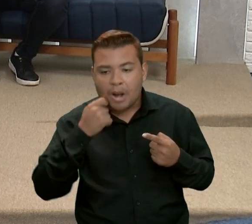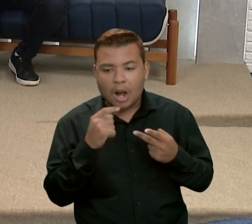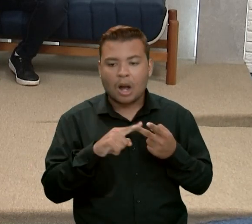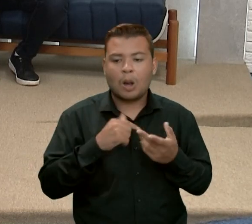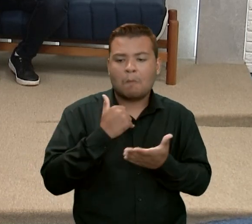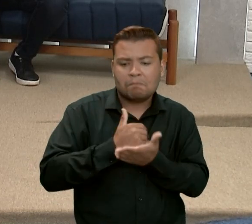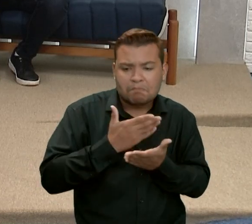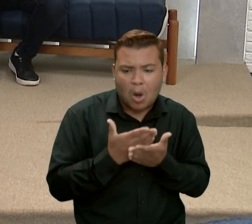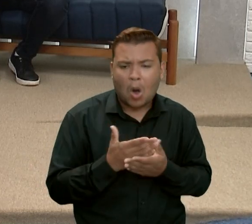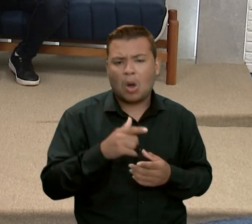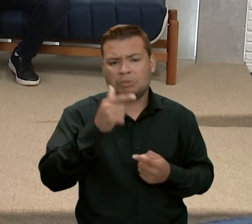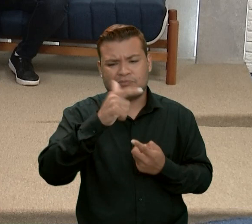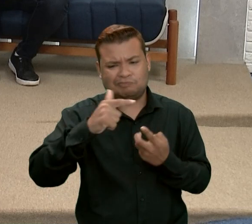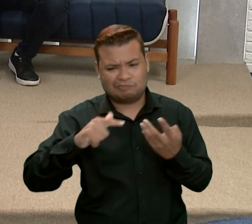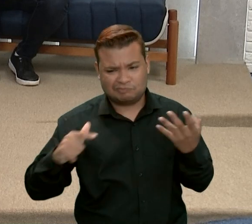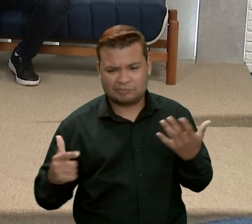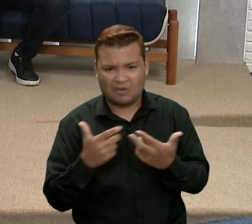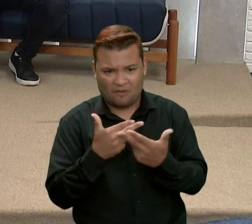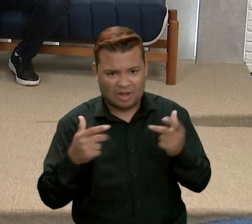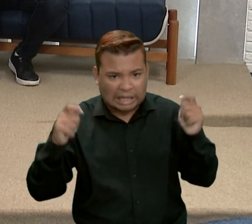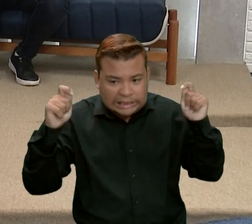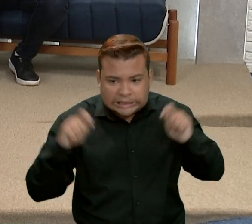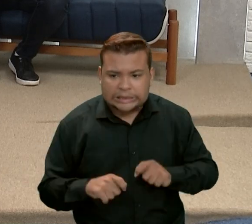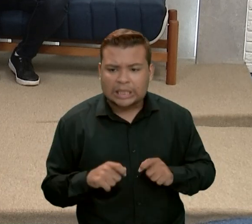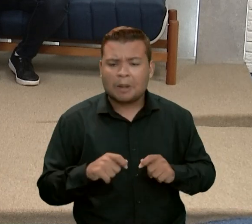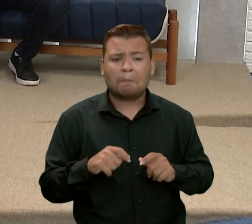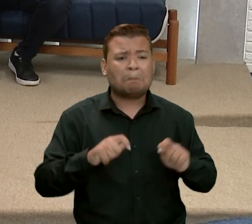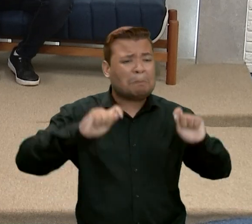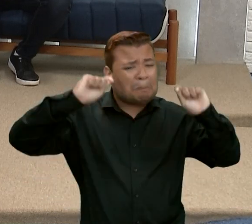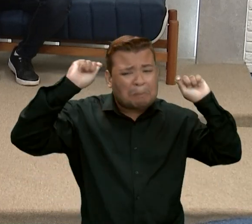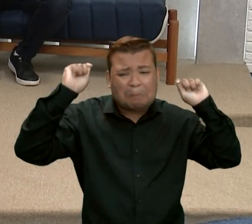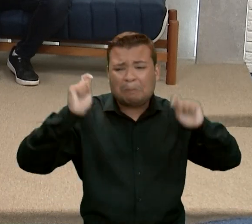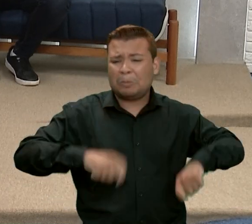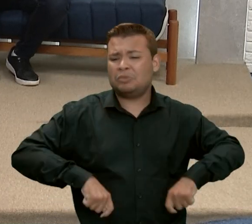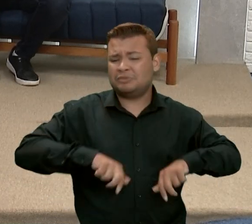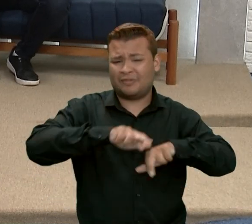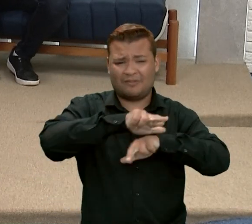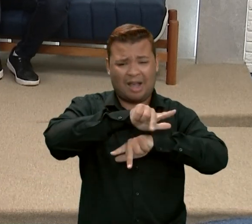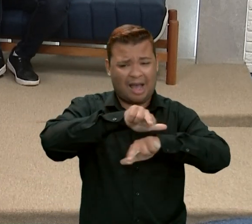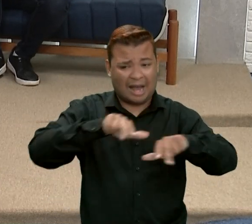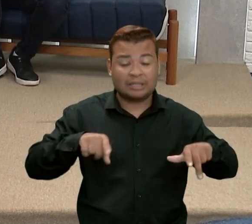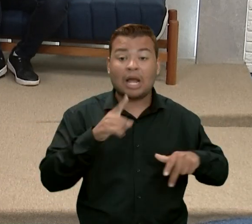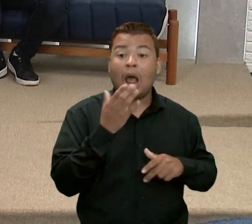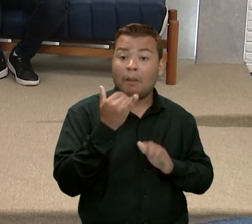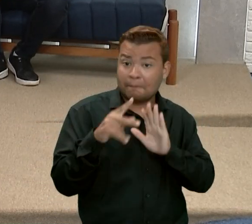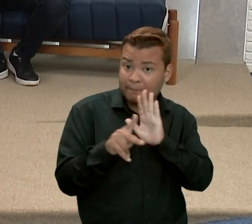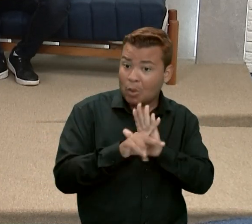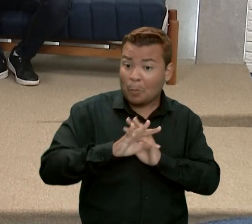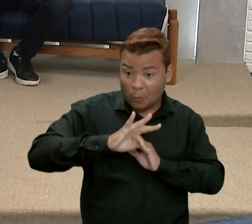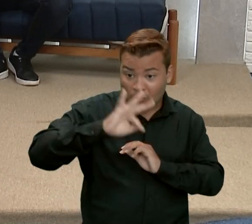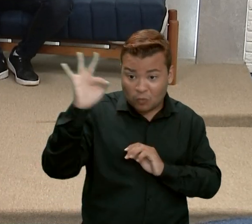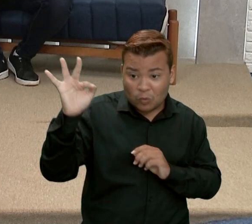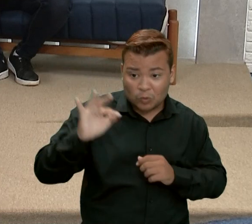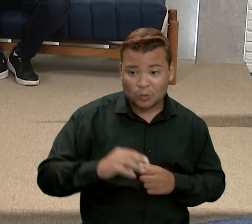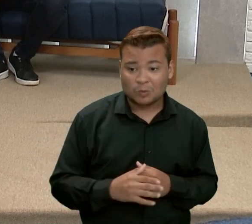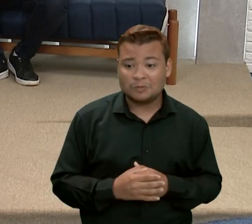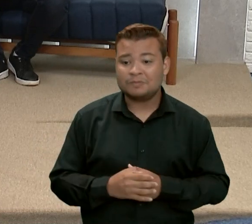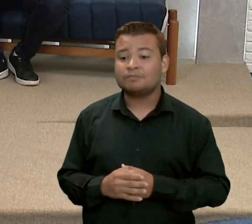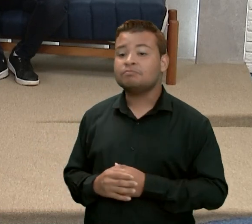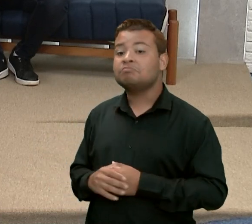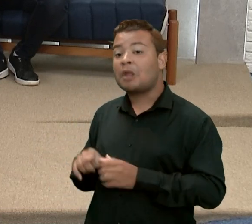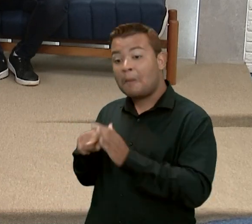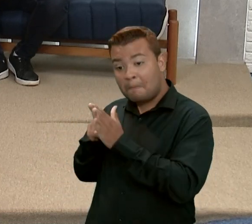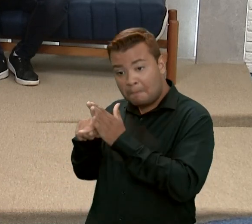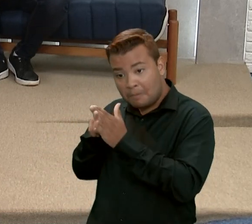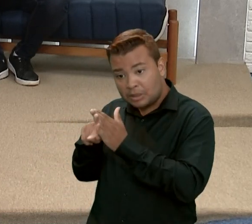assim por diante. Então vai virar um mundo de possibilidades aí, né? Alimentos para o futuro. Na pesquisa já é desenvolvido